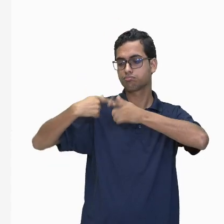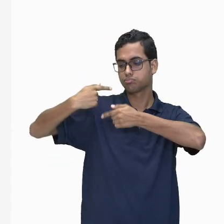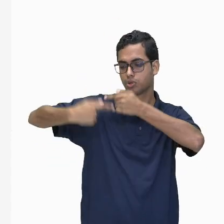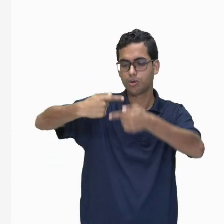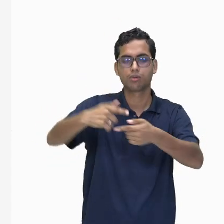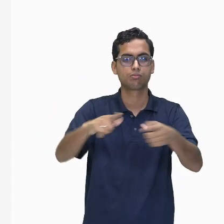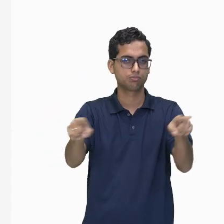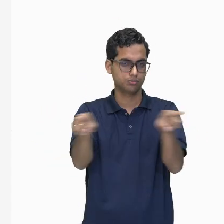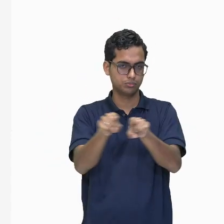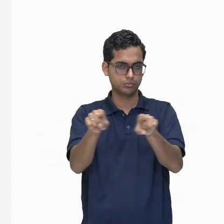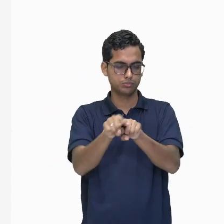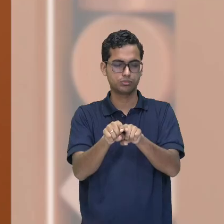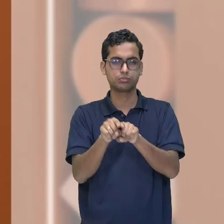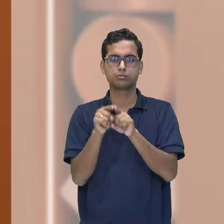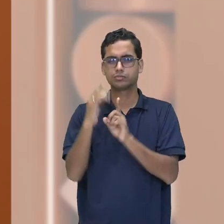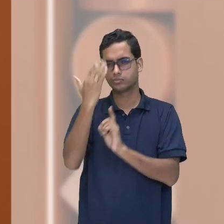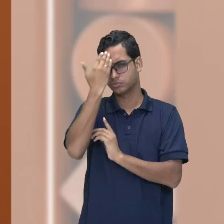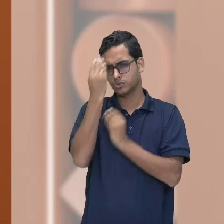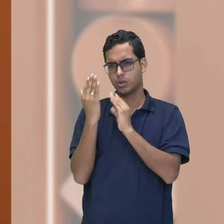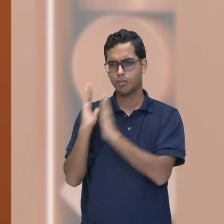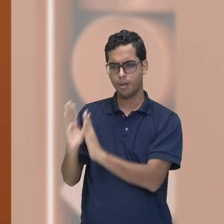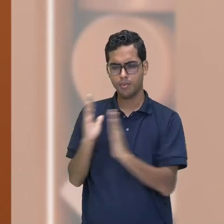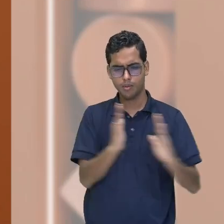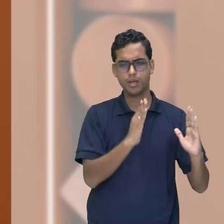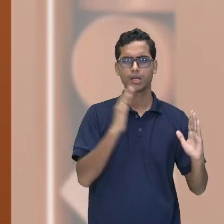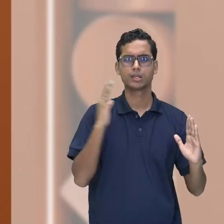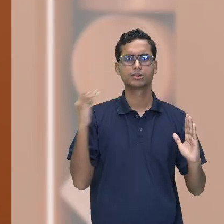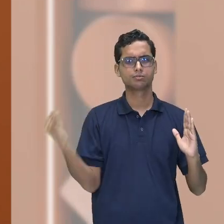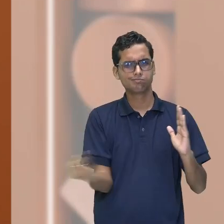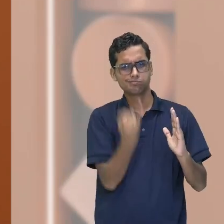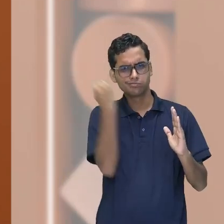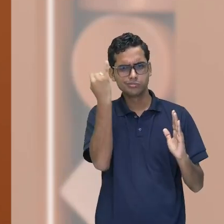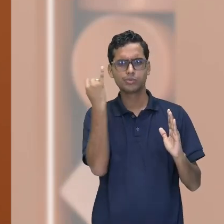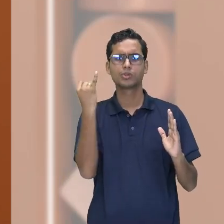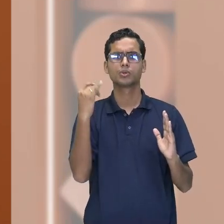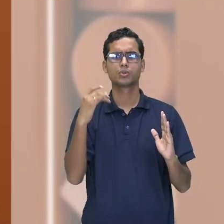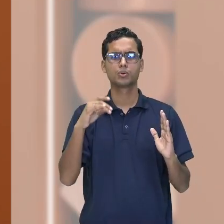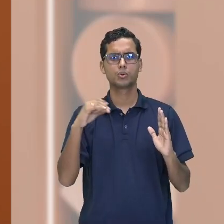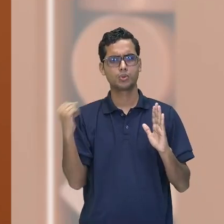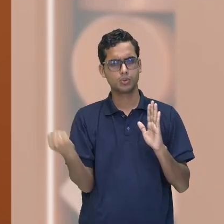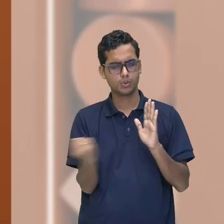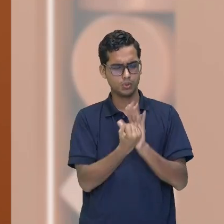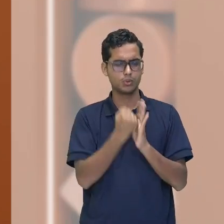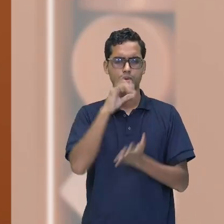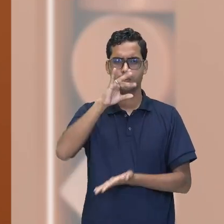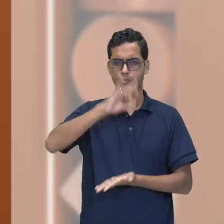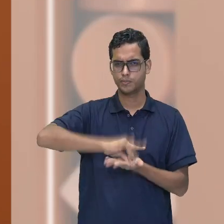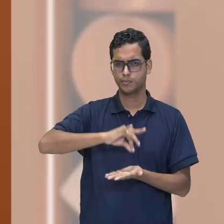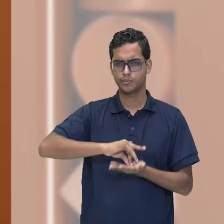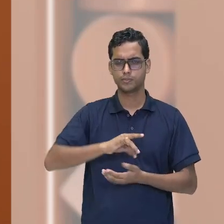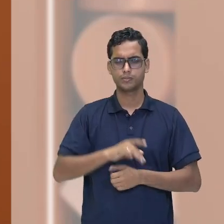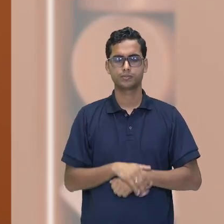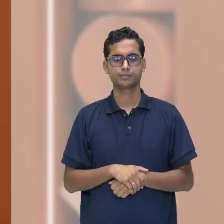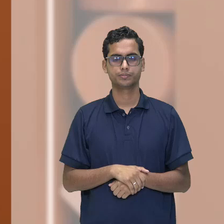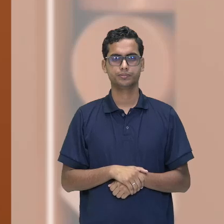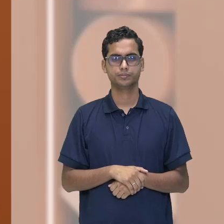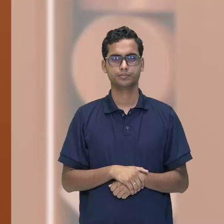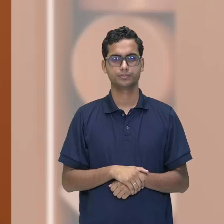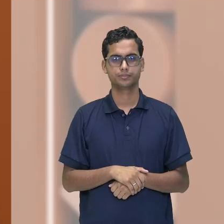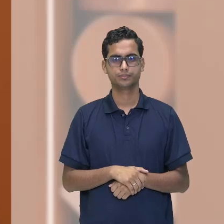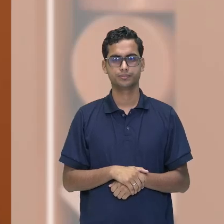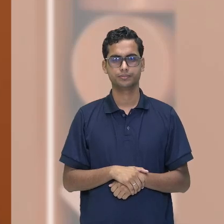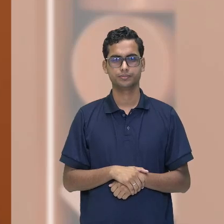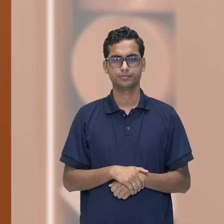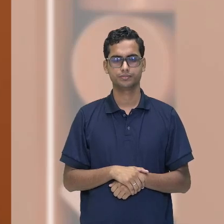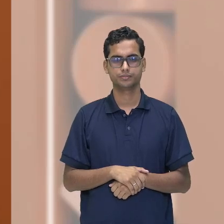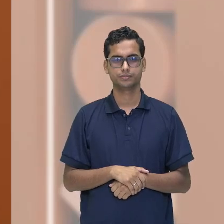nossa linha do tempo de fatos importantes vão marcar, ou melhor, são esses fatos históricos que marcam essa passagem